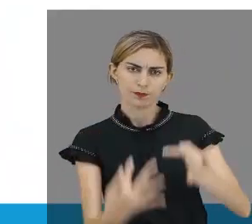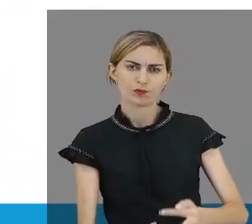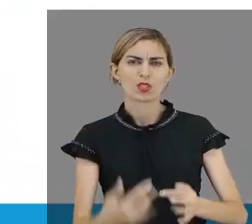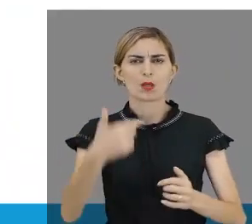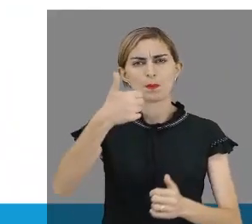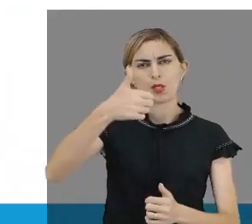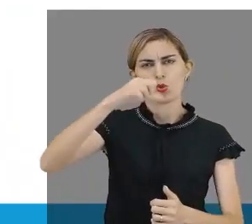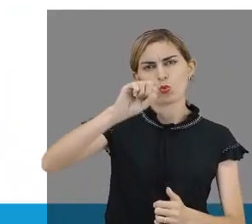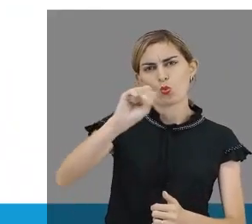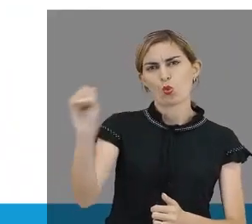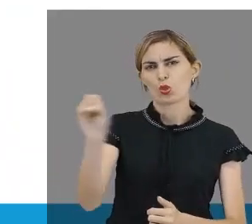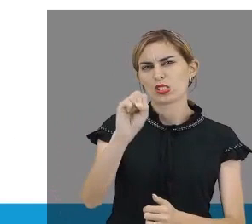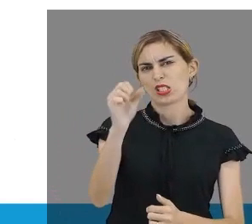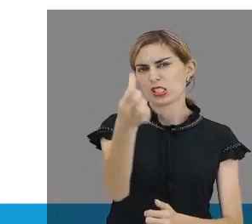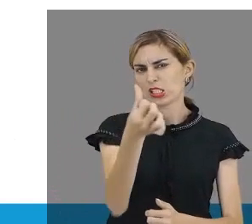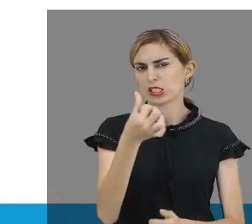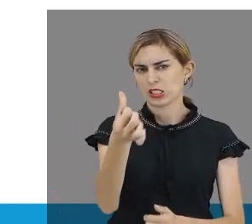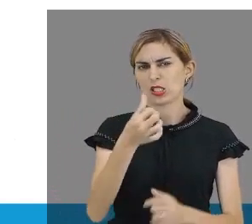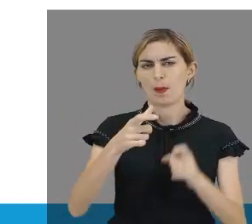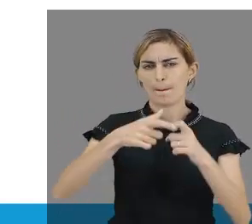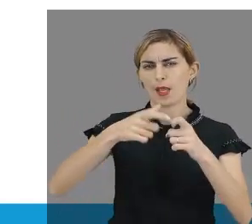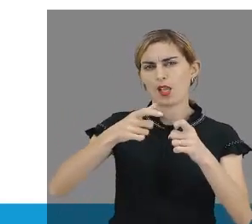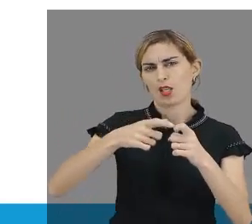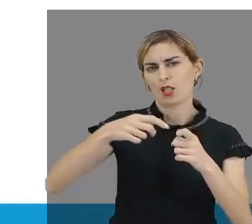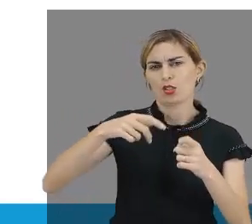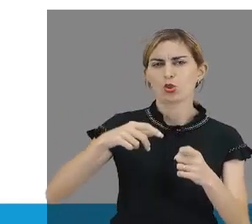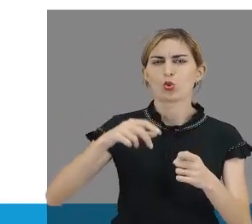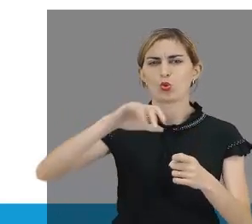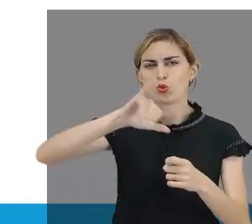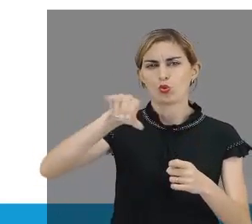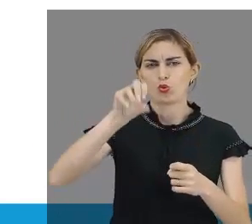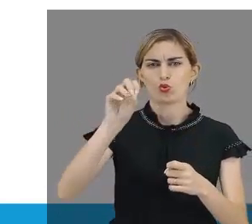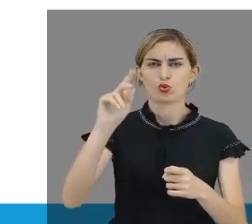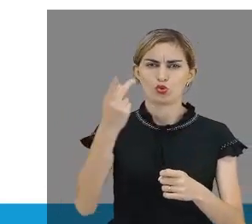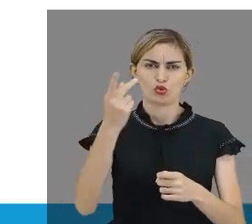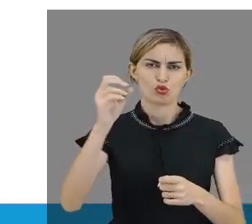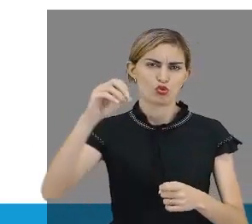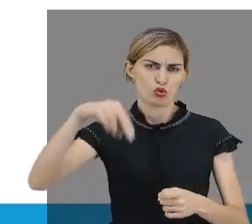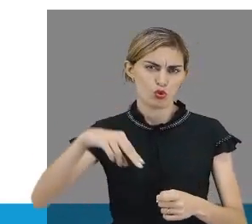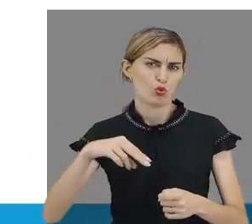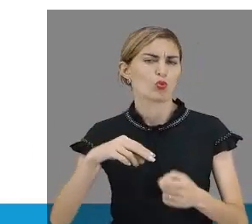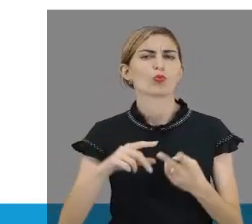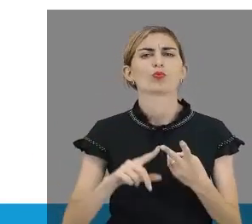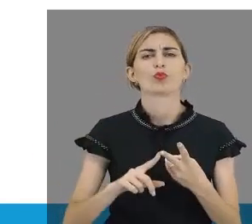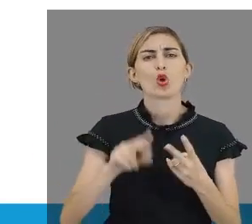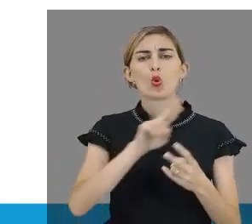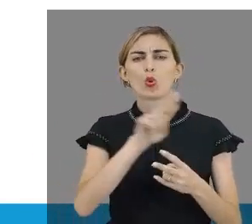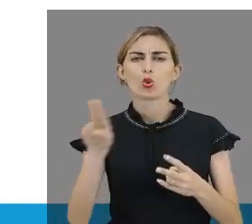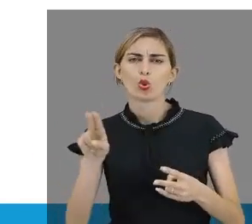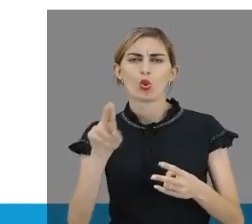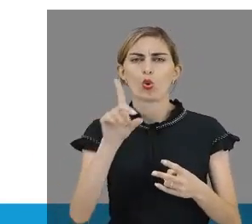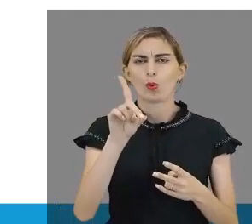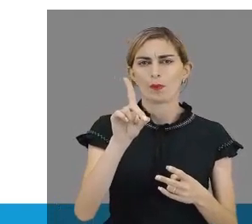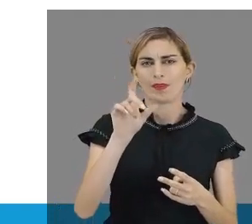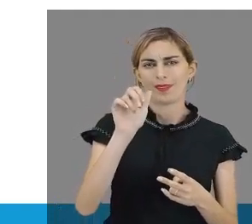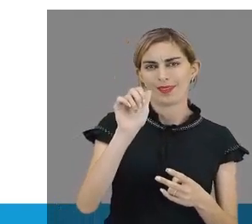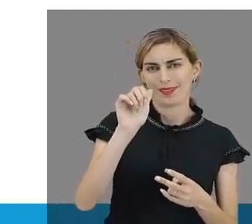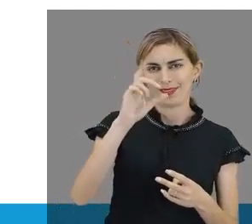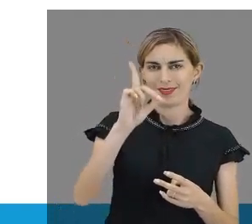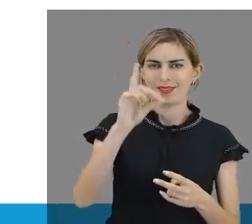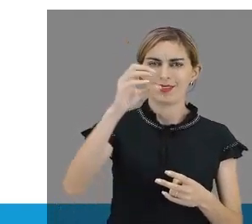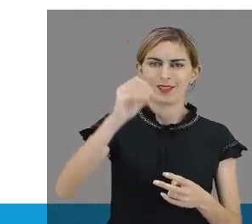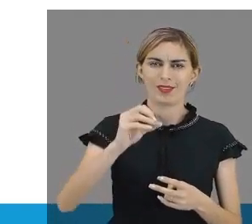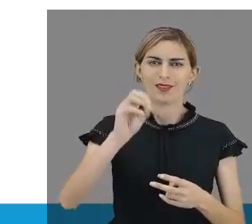descrição clínica foi feita em 1866 pelo médico pediatra John Long. E o nome, né, síndrome de Down, é